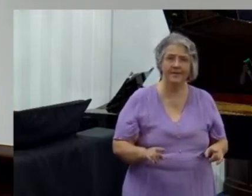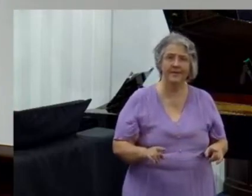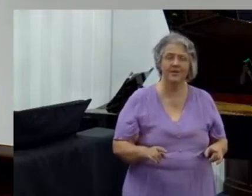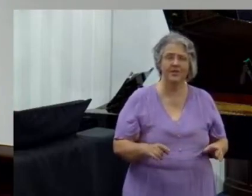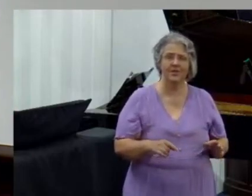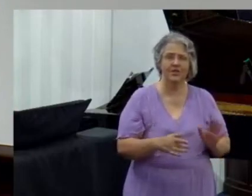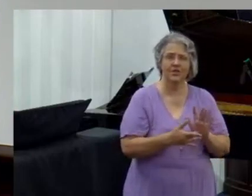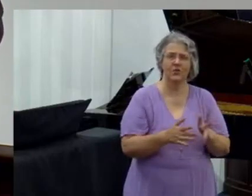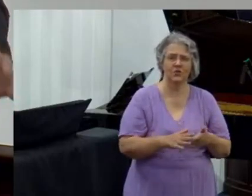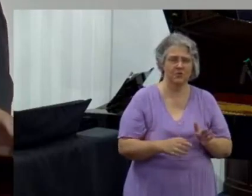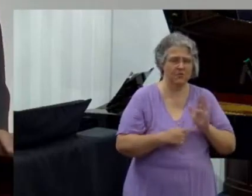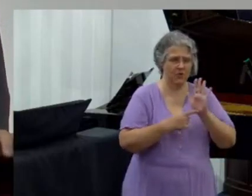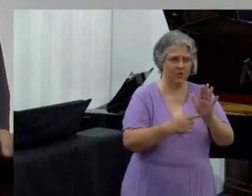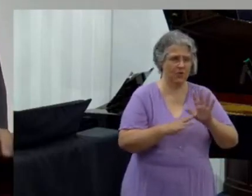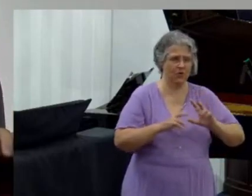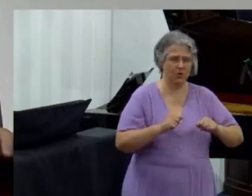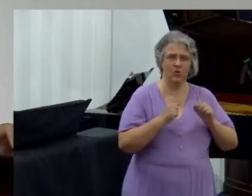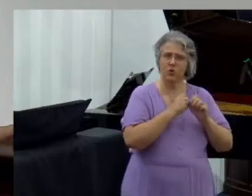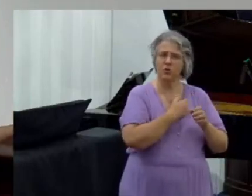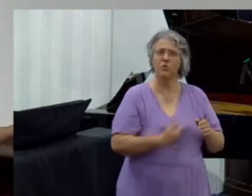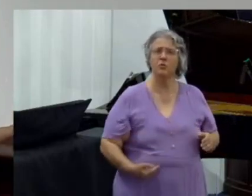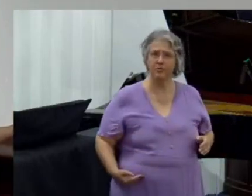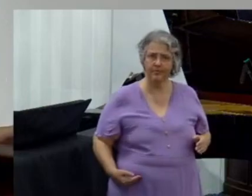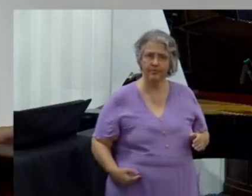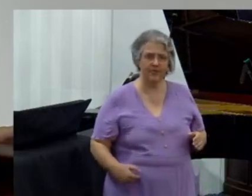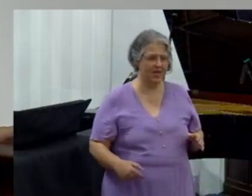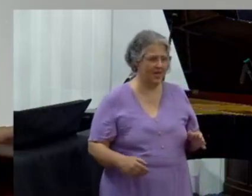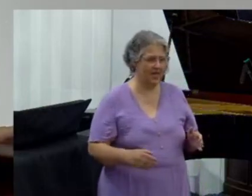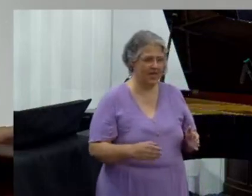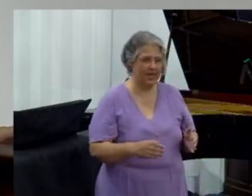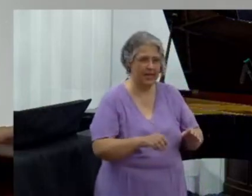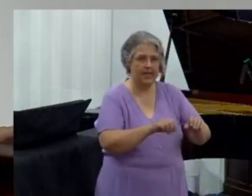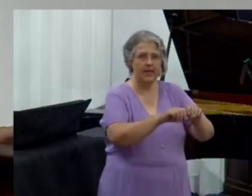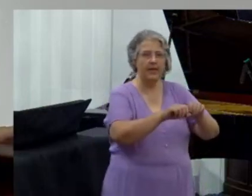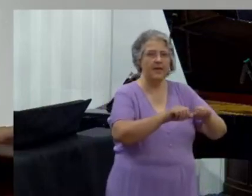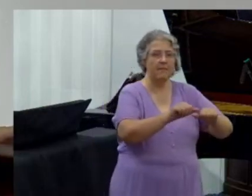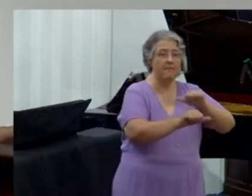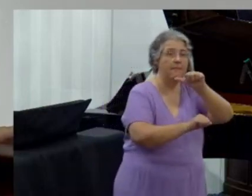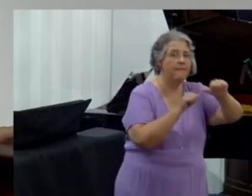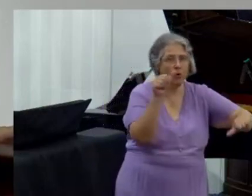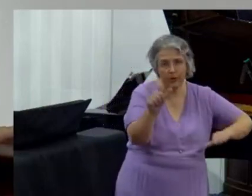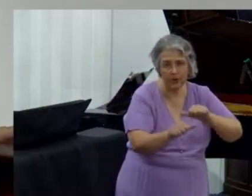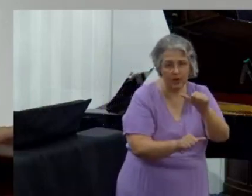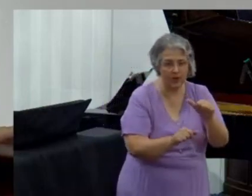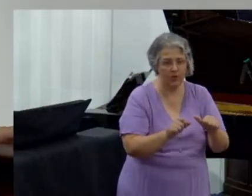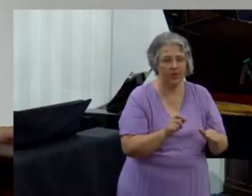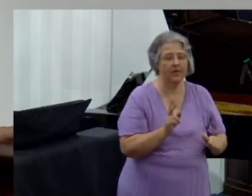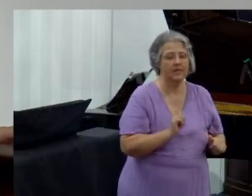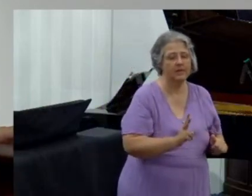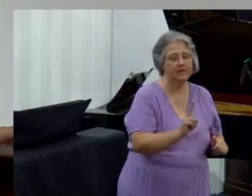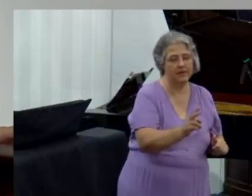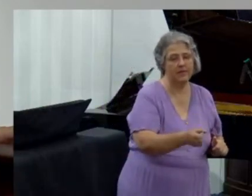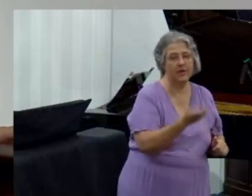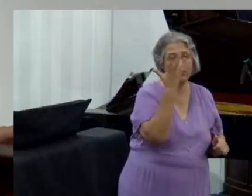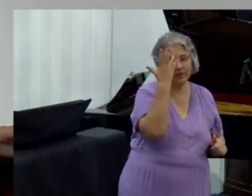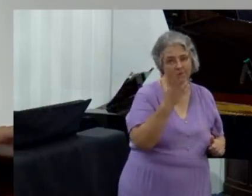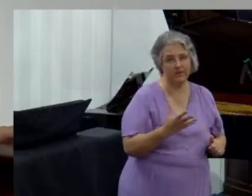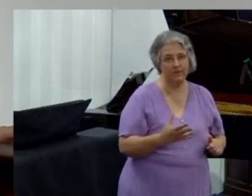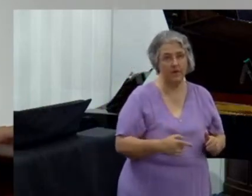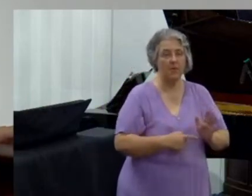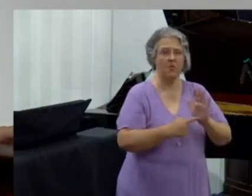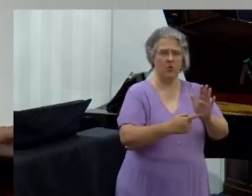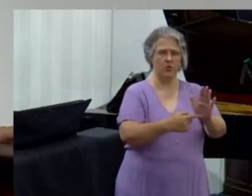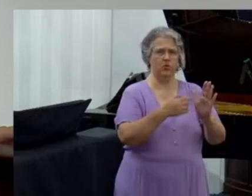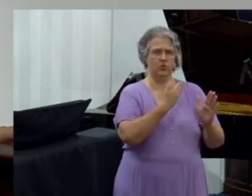então rompe com uma rotina que tinha sido estabelecida há muito tempo. Ele revela a sua